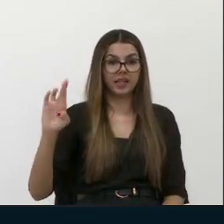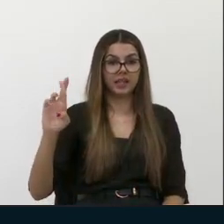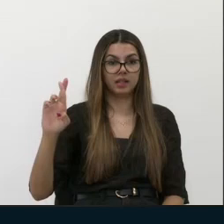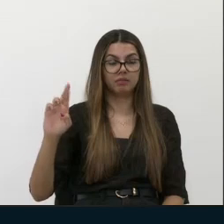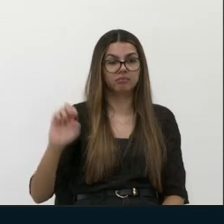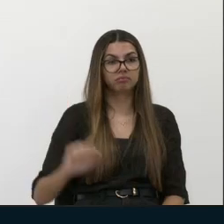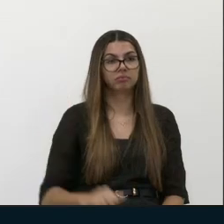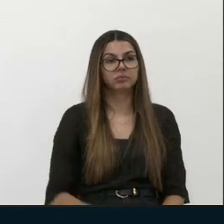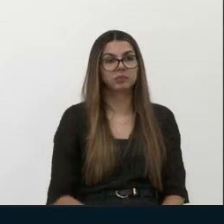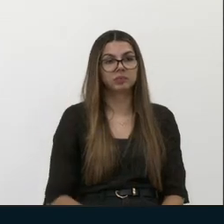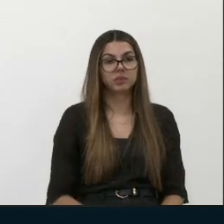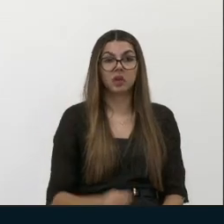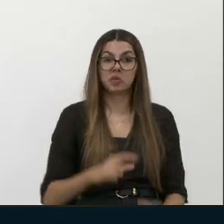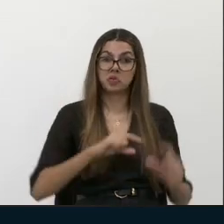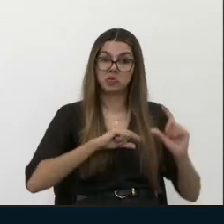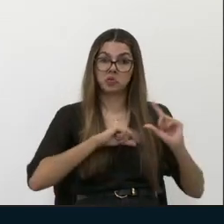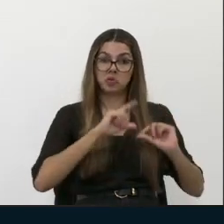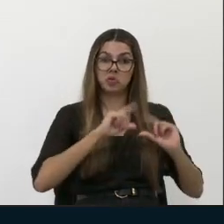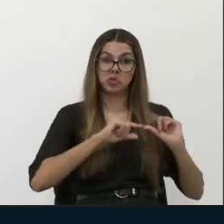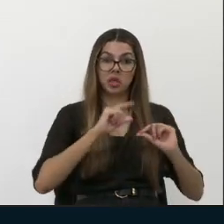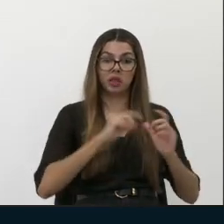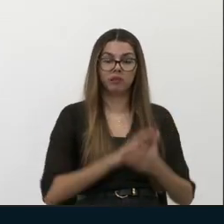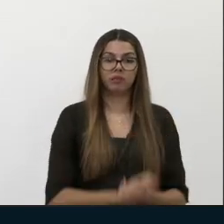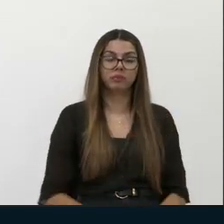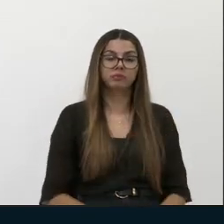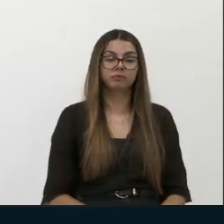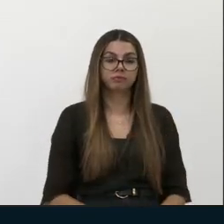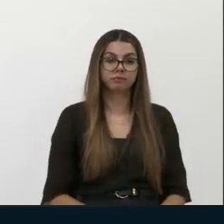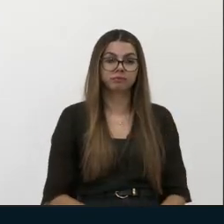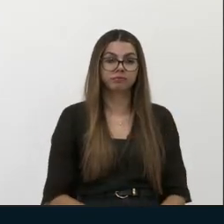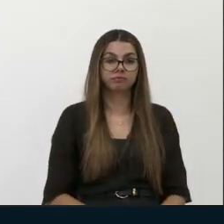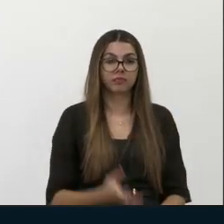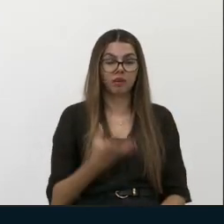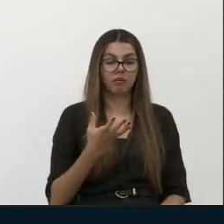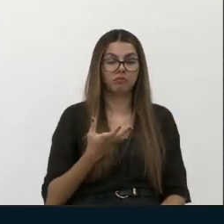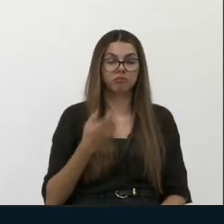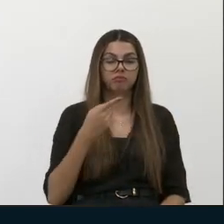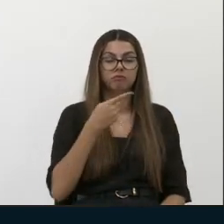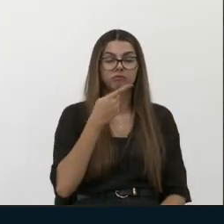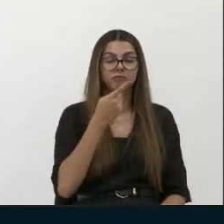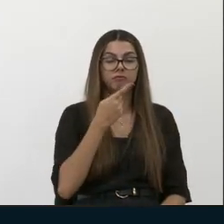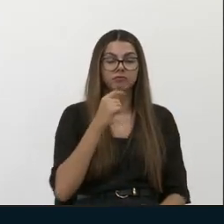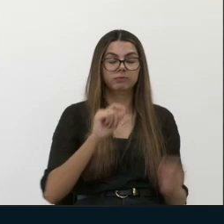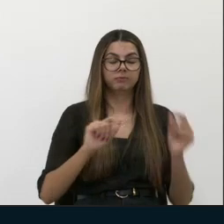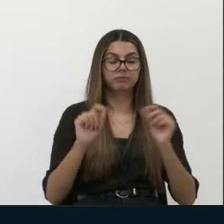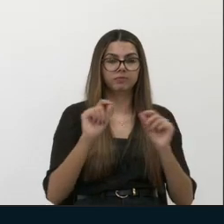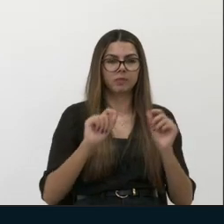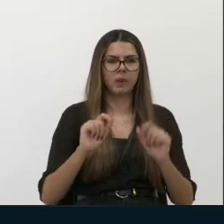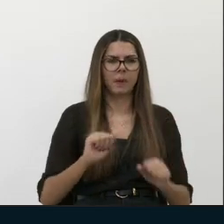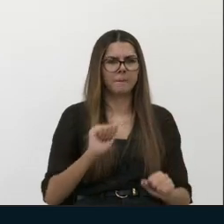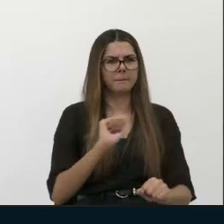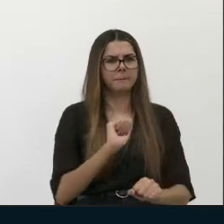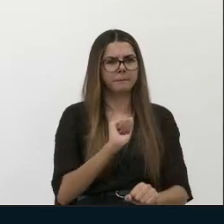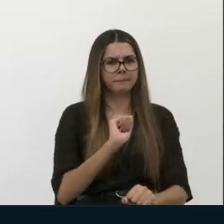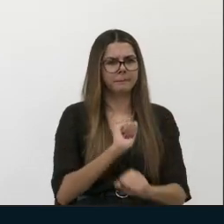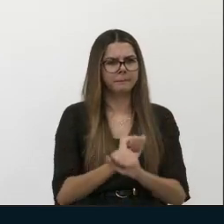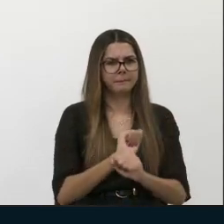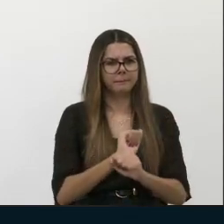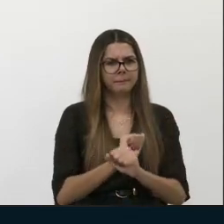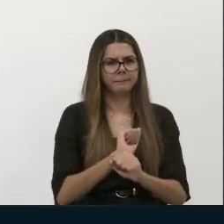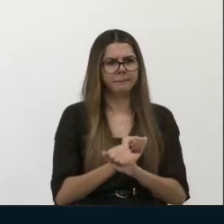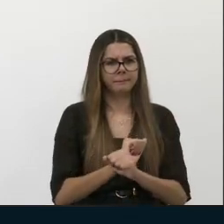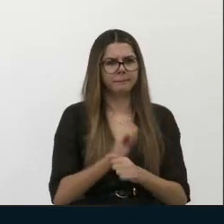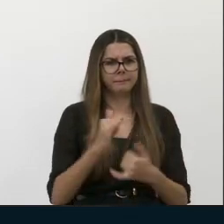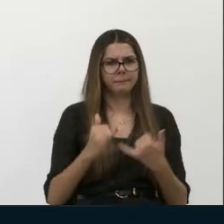Seu candidato, xerife. Então, quero também dizer, parem de brincar sobre